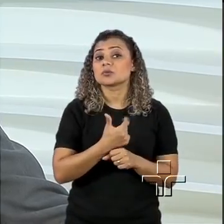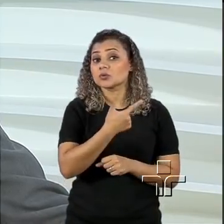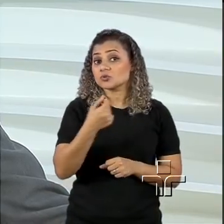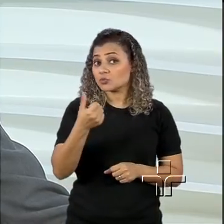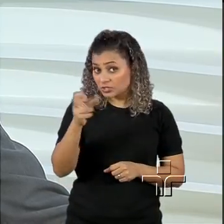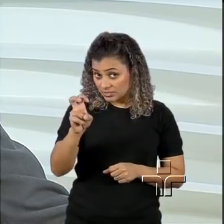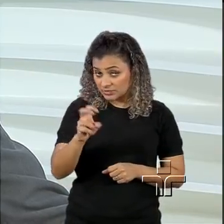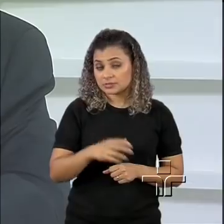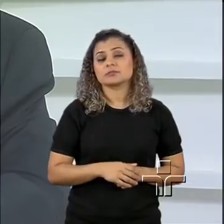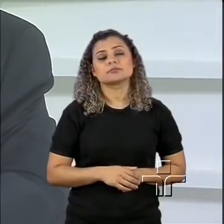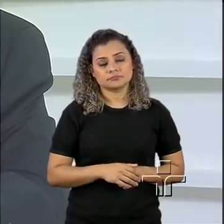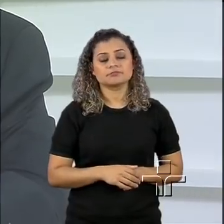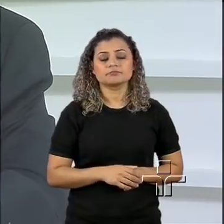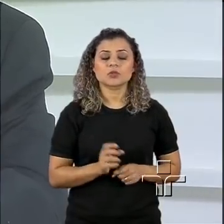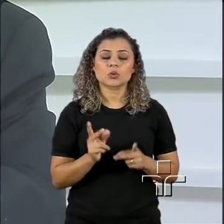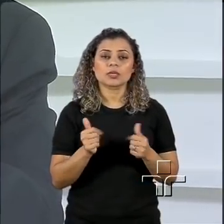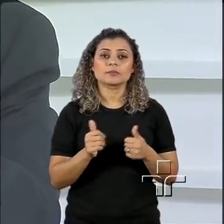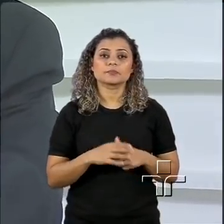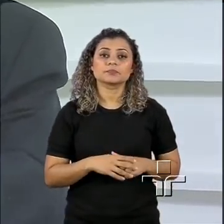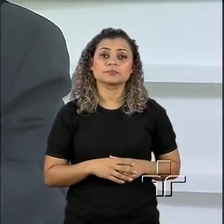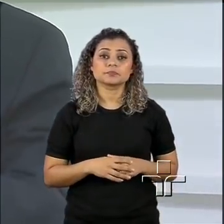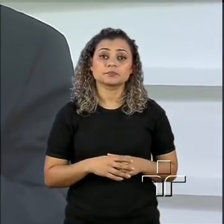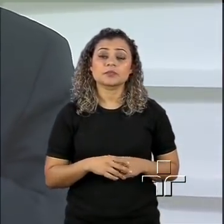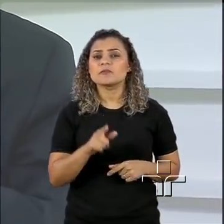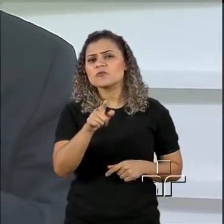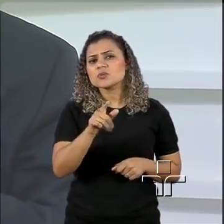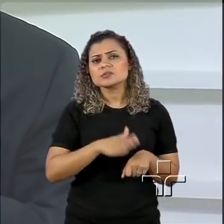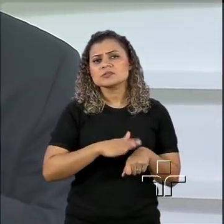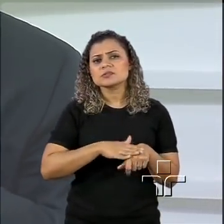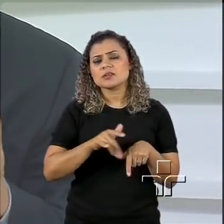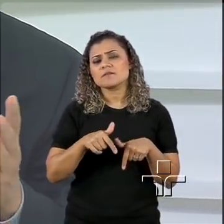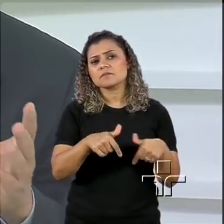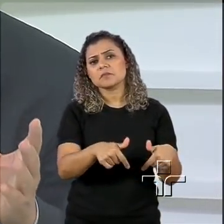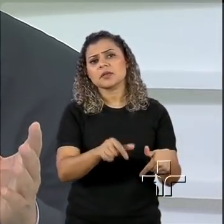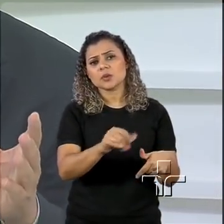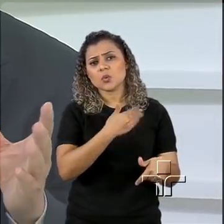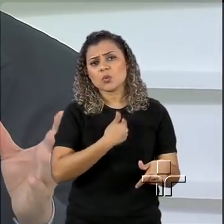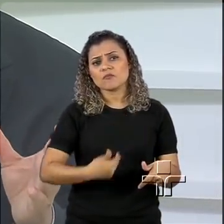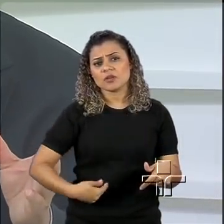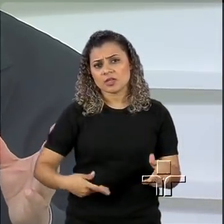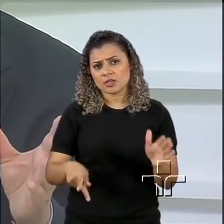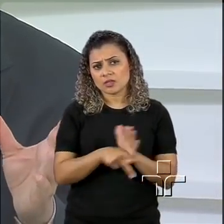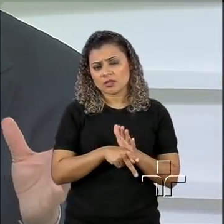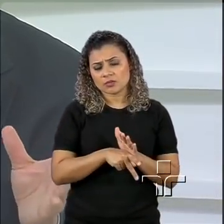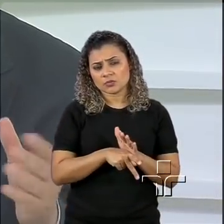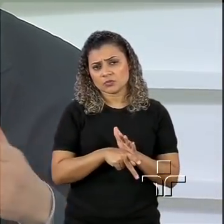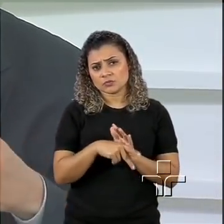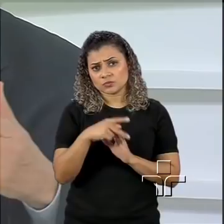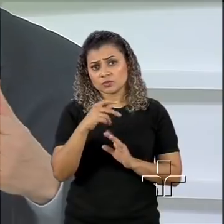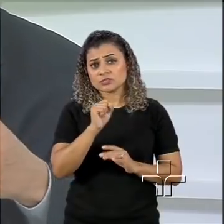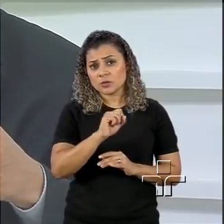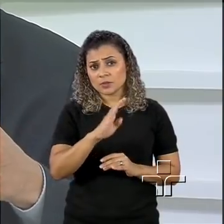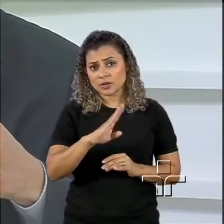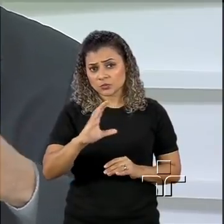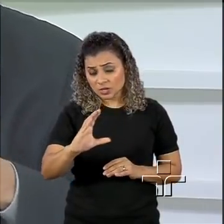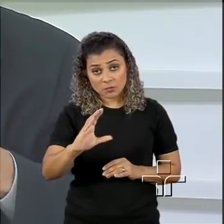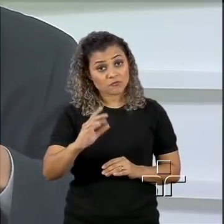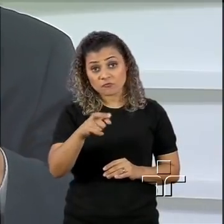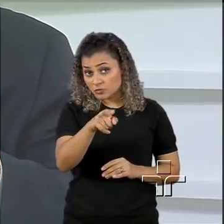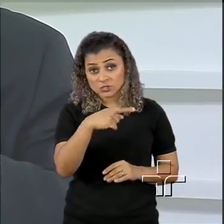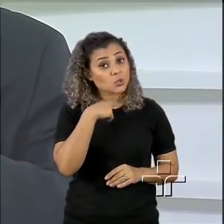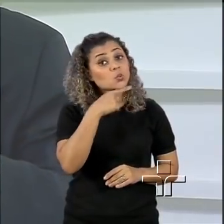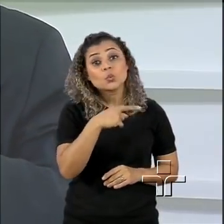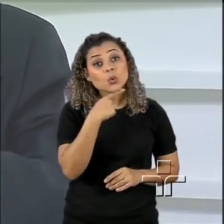2015. O que o senhor faria no governo do Estado que o senhor não conseguiu fazer em São Bernardo, já que a